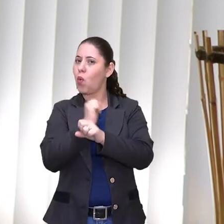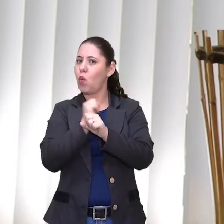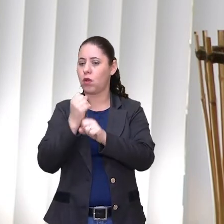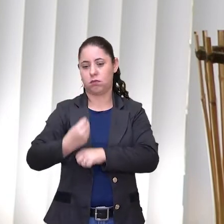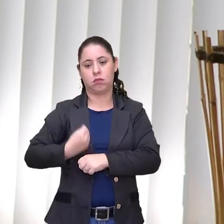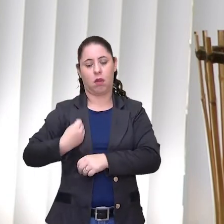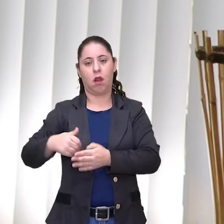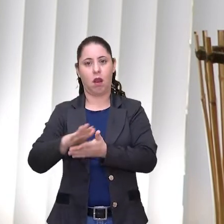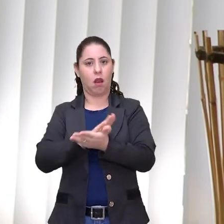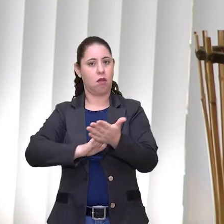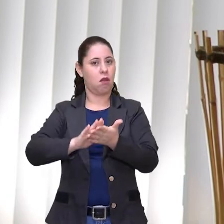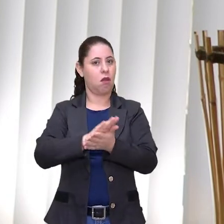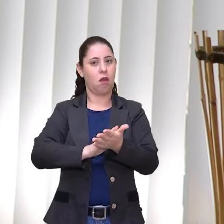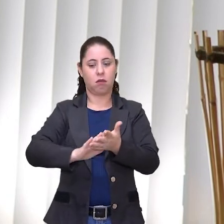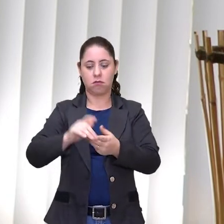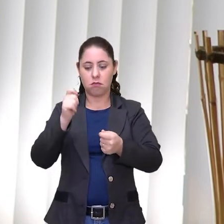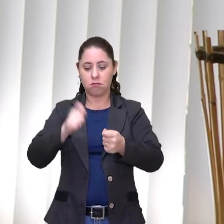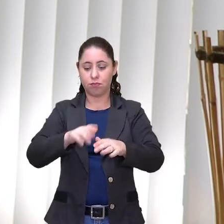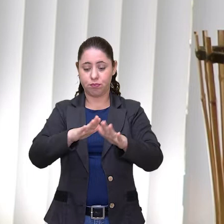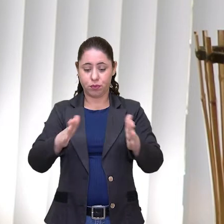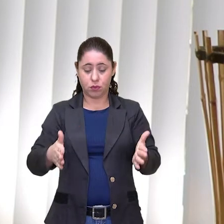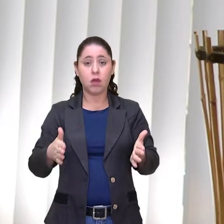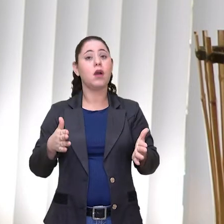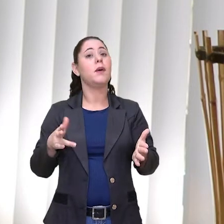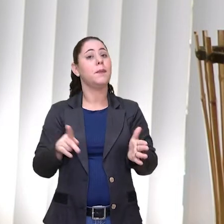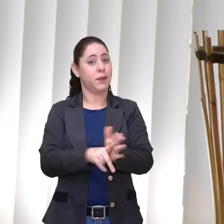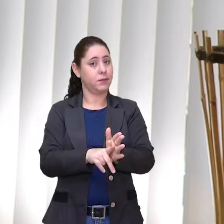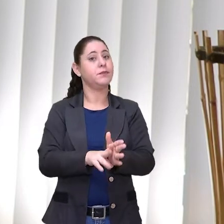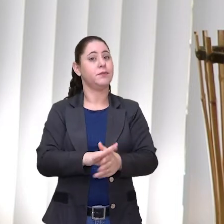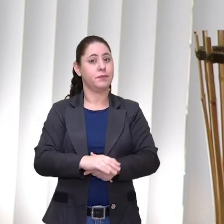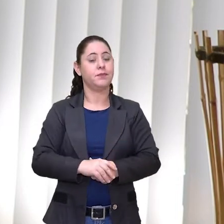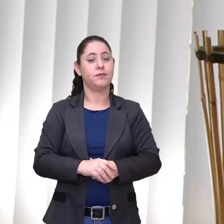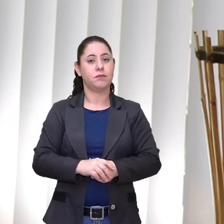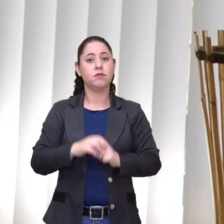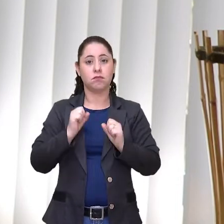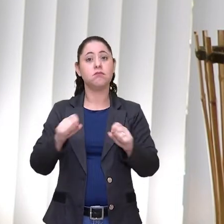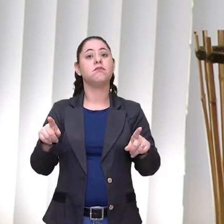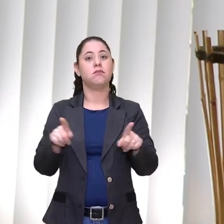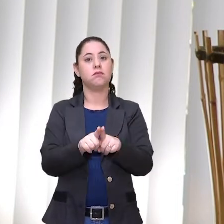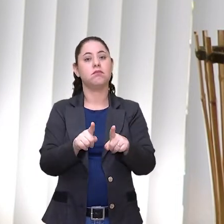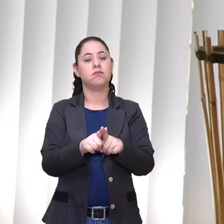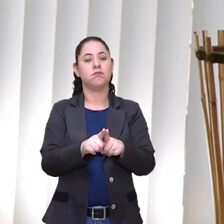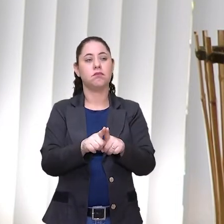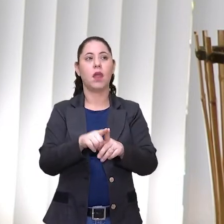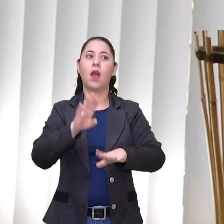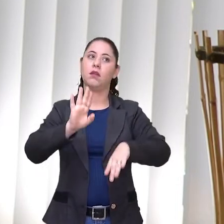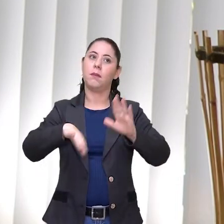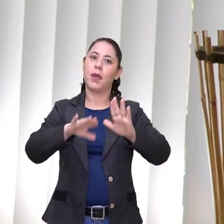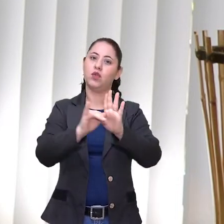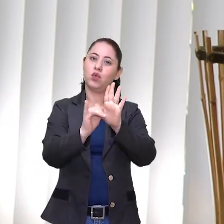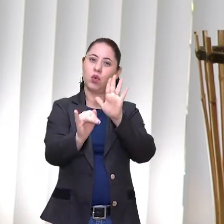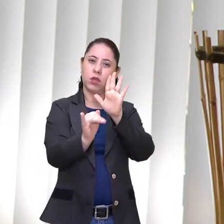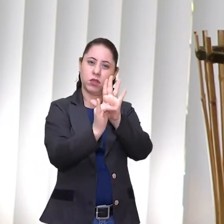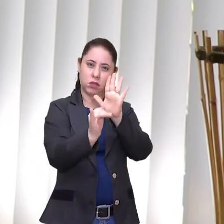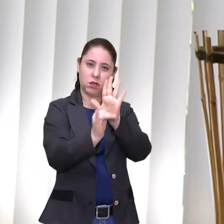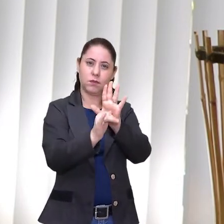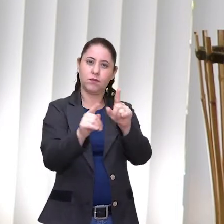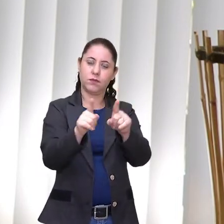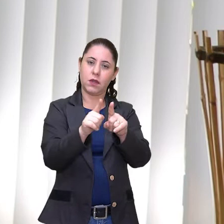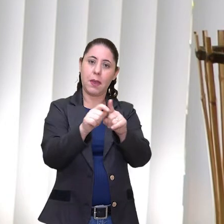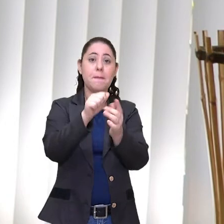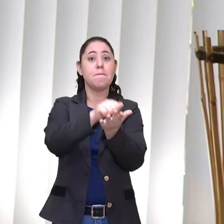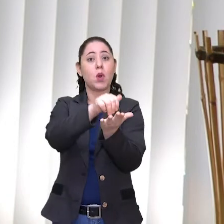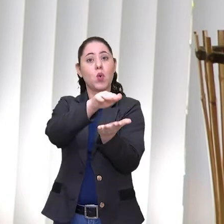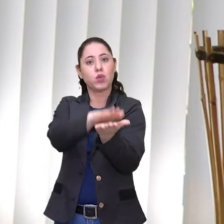e ficar 1 ano sem participar de leilões desta espécie. Ele pode também, dependendo do